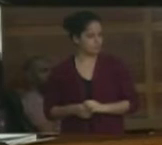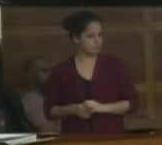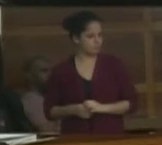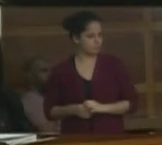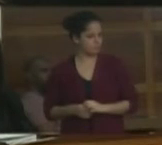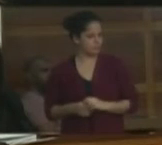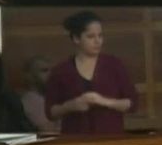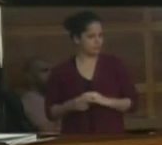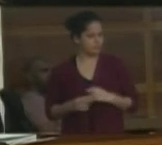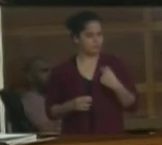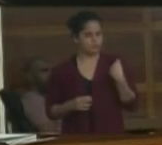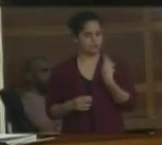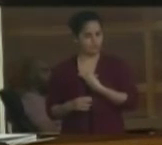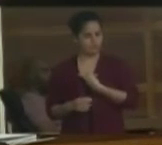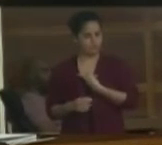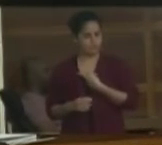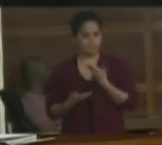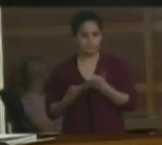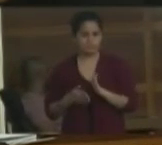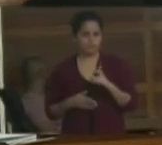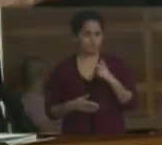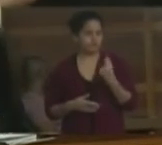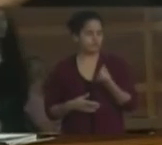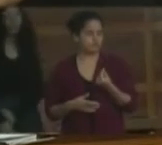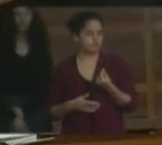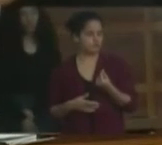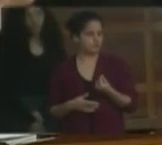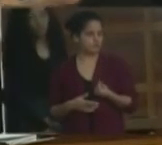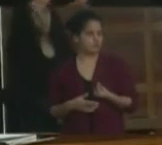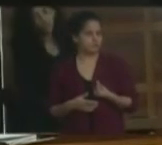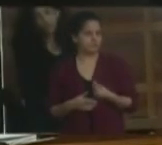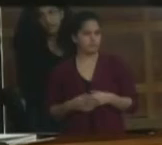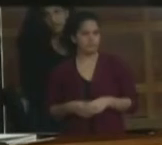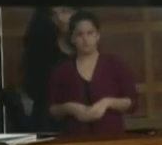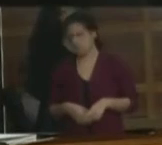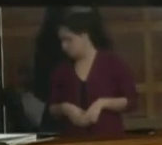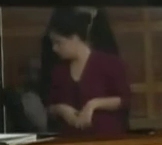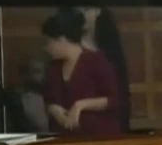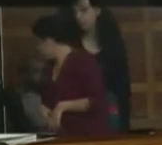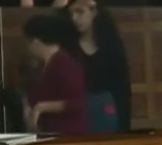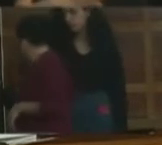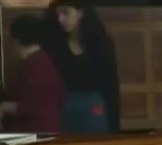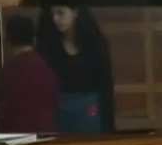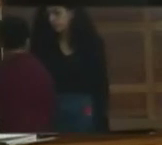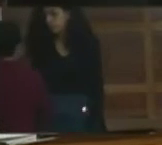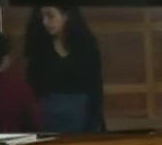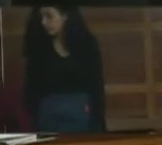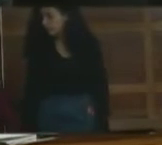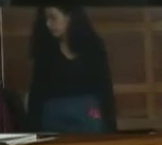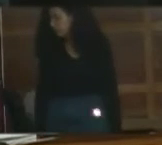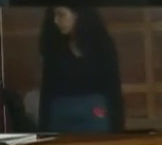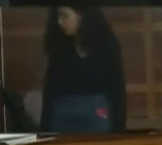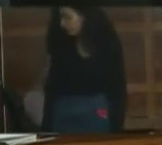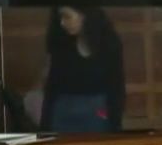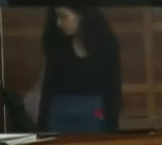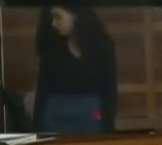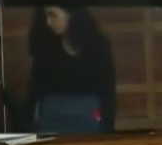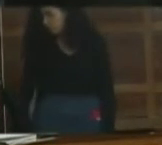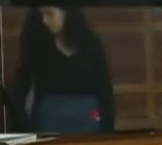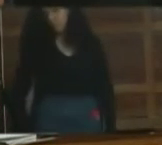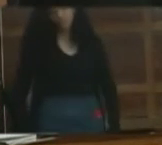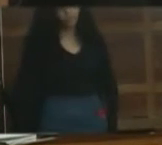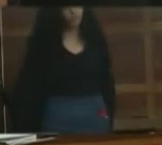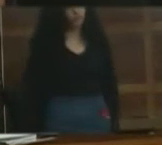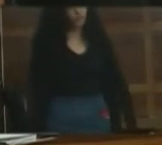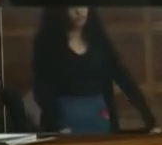saída nós deixamos de ter participação isso o grande o grande vamos ver assim contribuinte do município